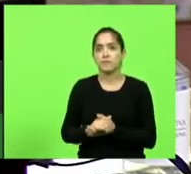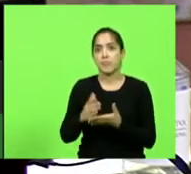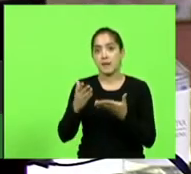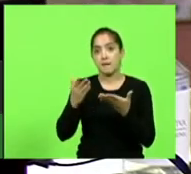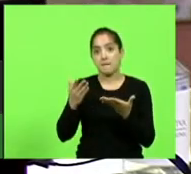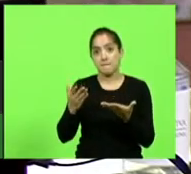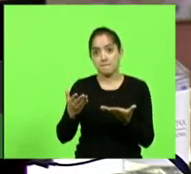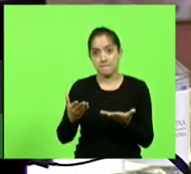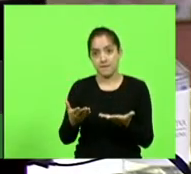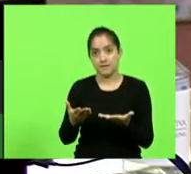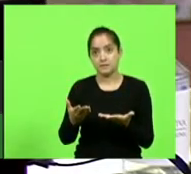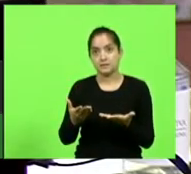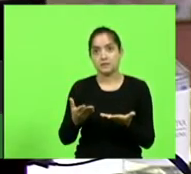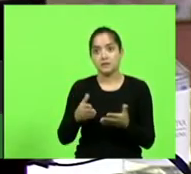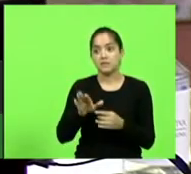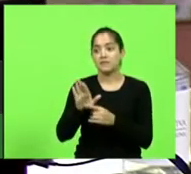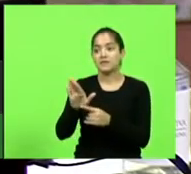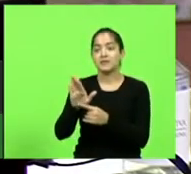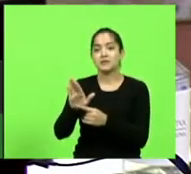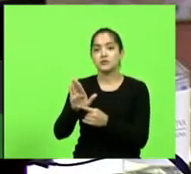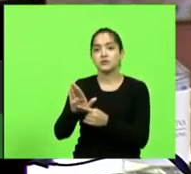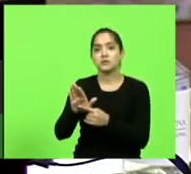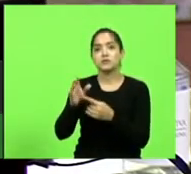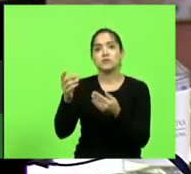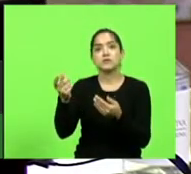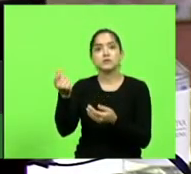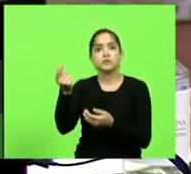está beneficiando quem tem poder aquisitivo.